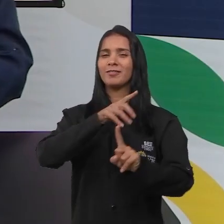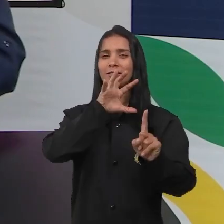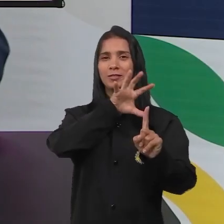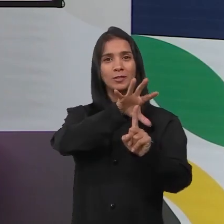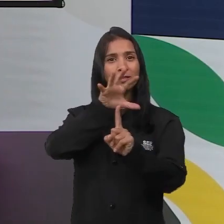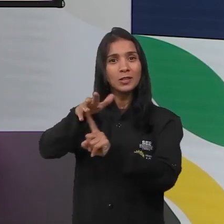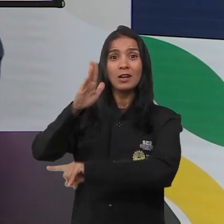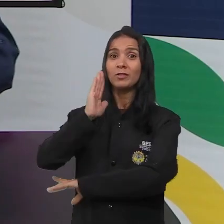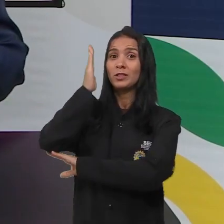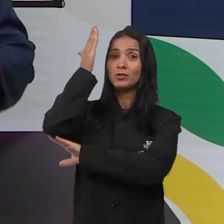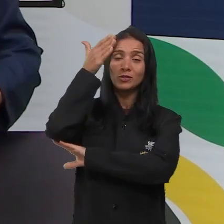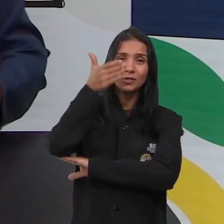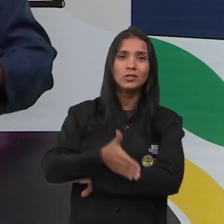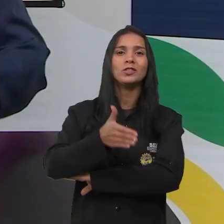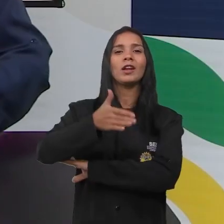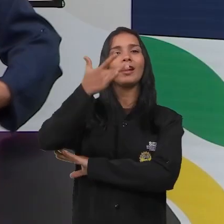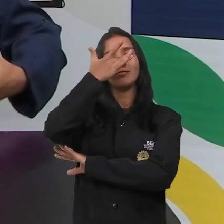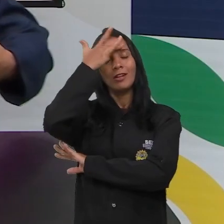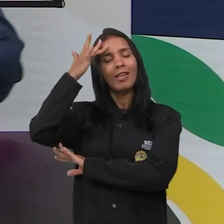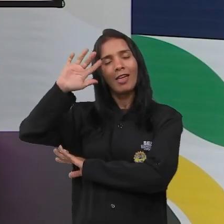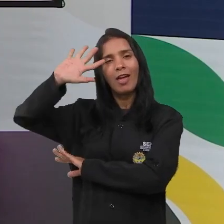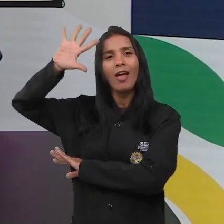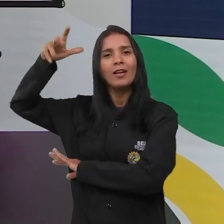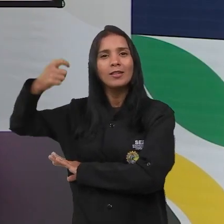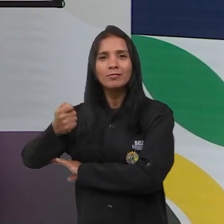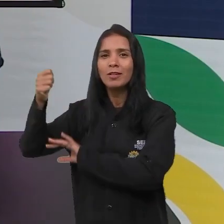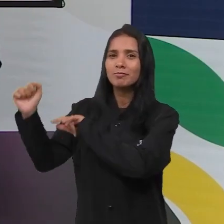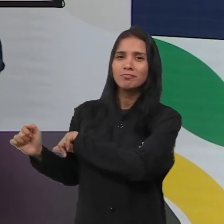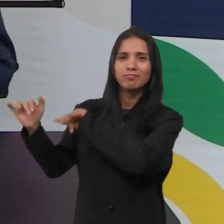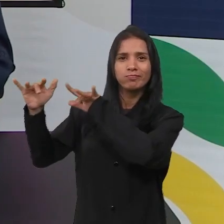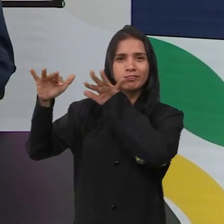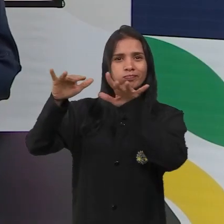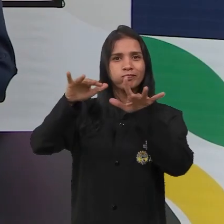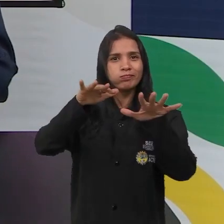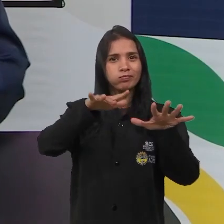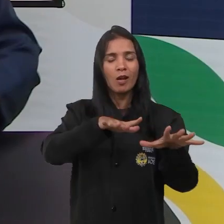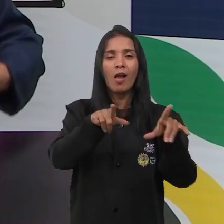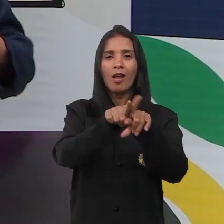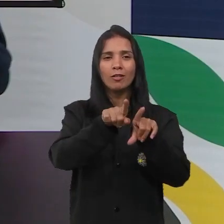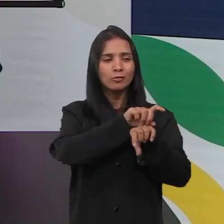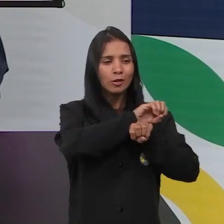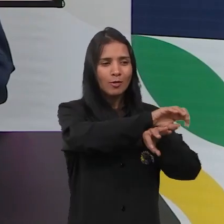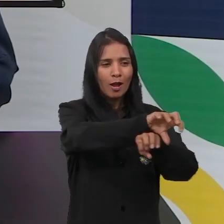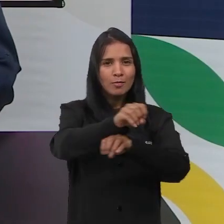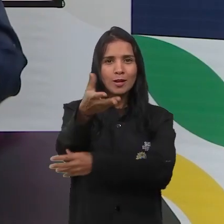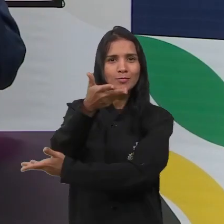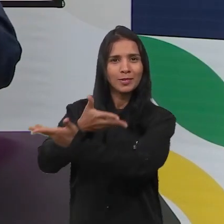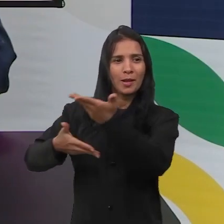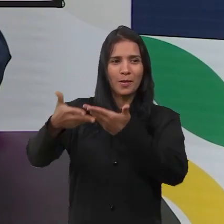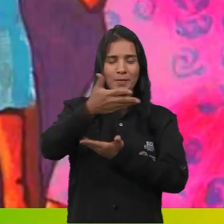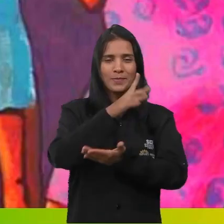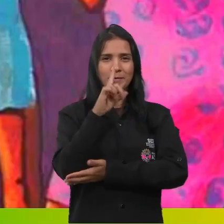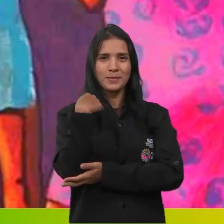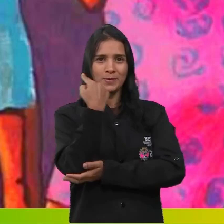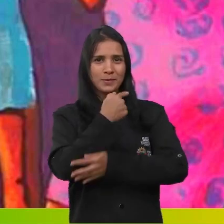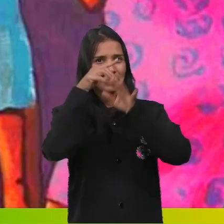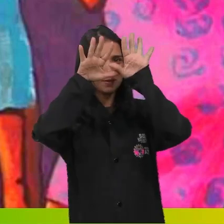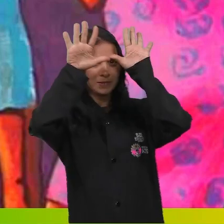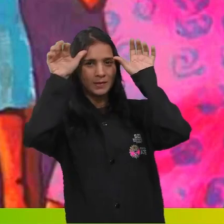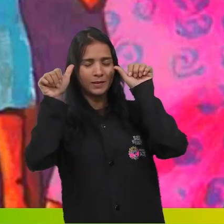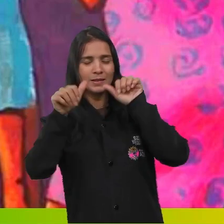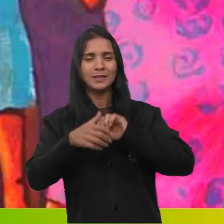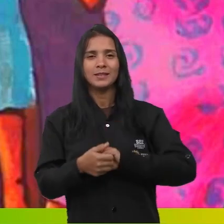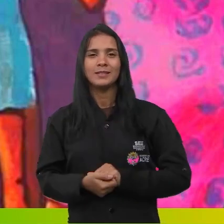Acre pela chegada dessas pessoas que trouxeram consigo aí um pouco da herança africana. Vamos lá?